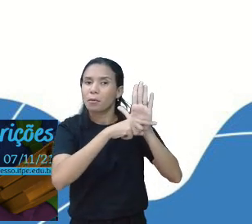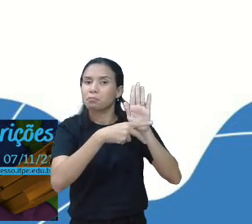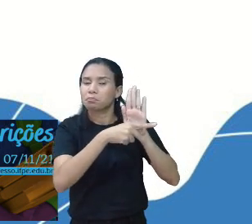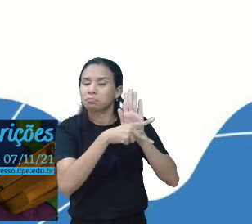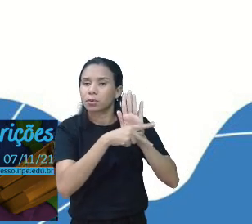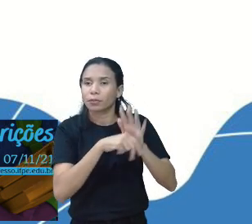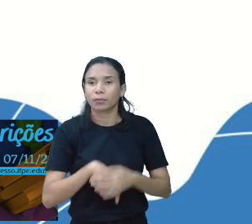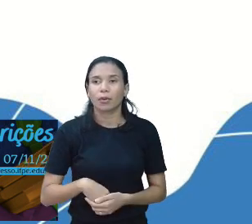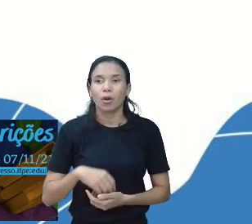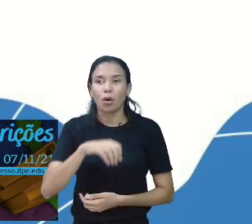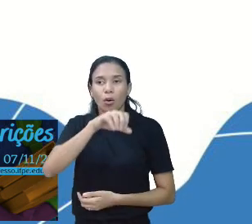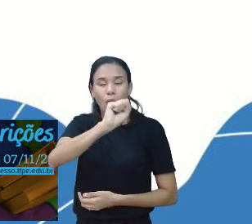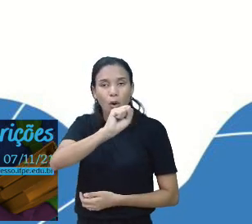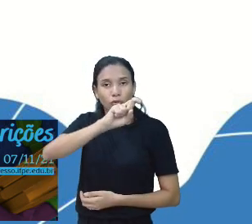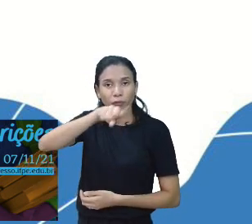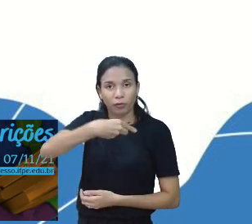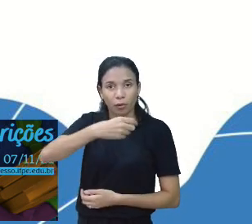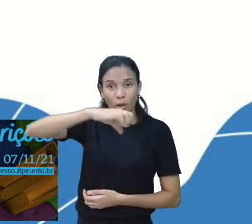de